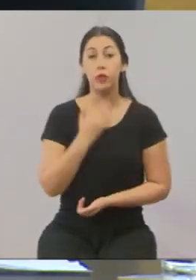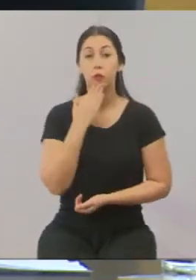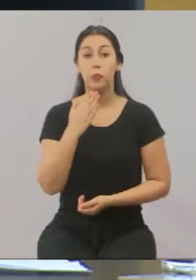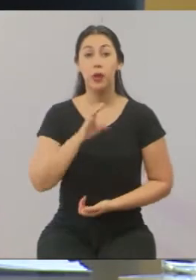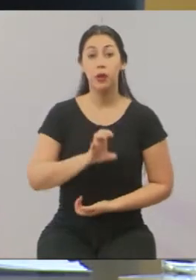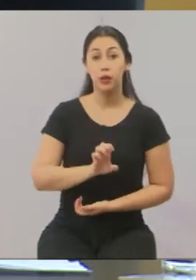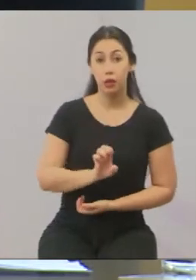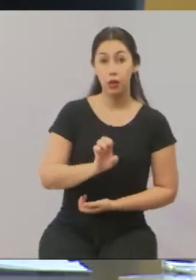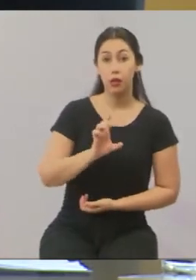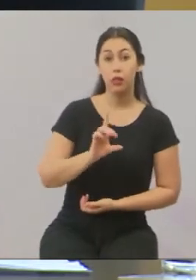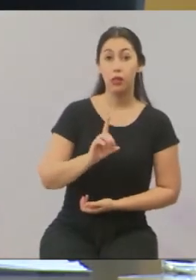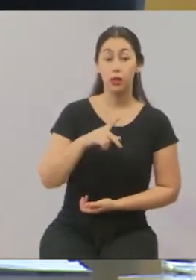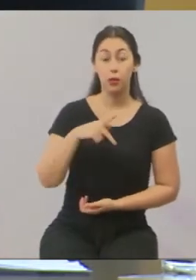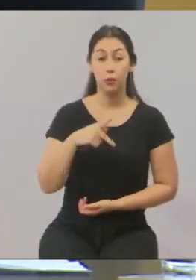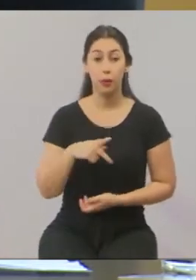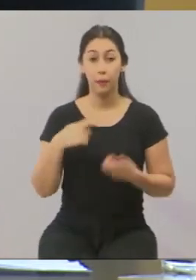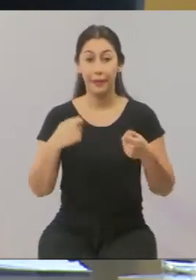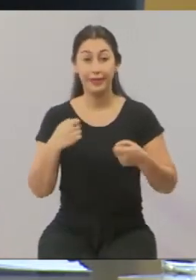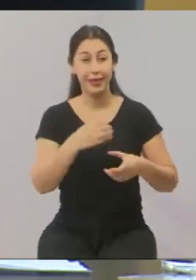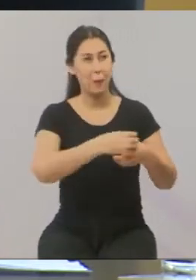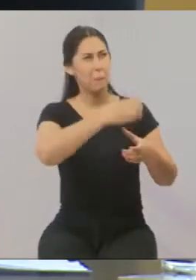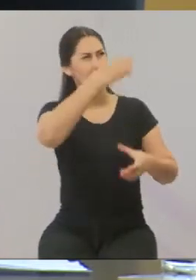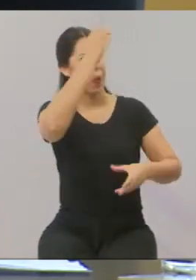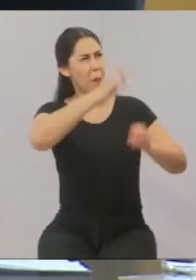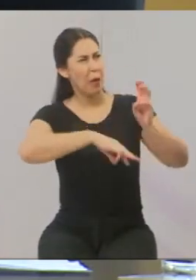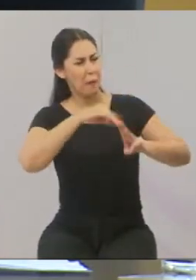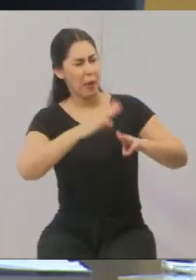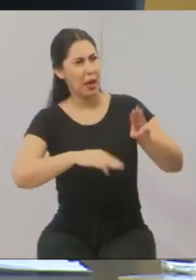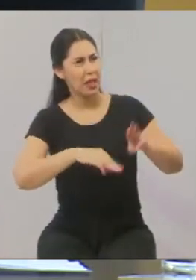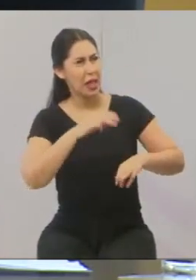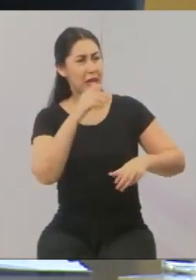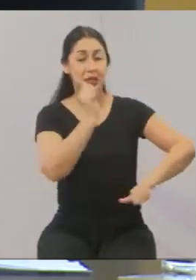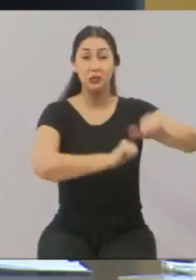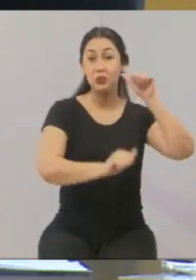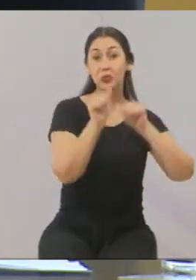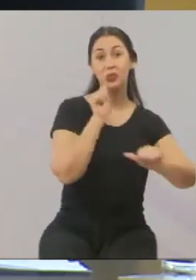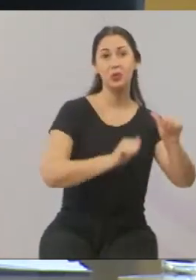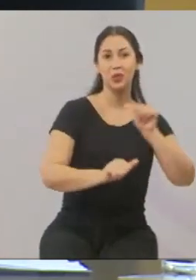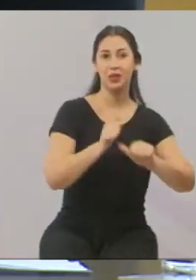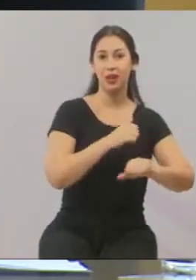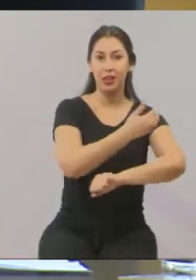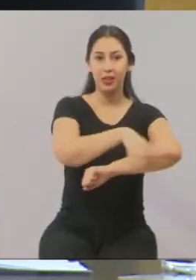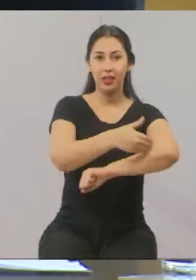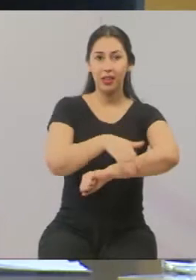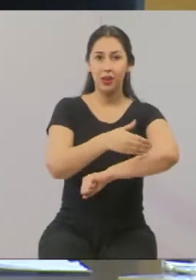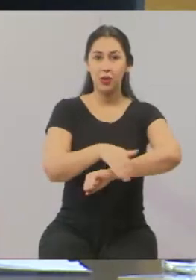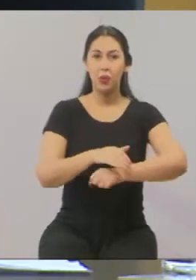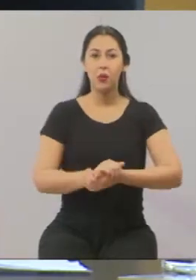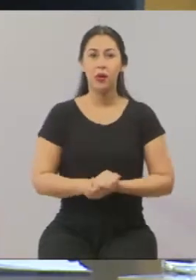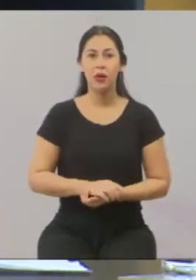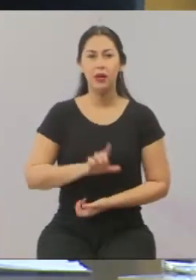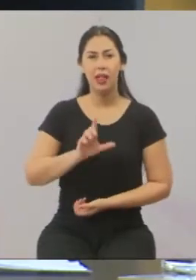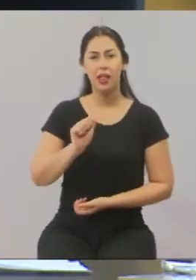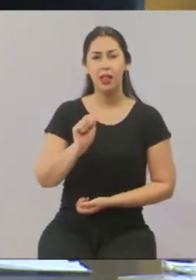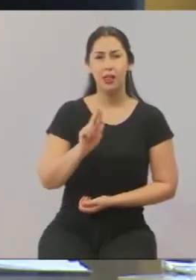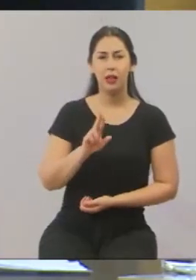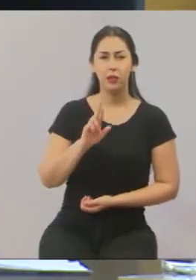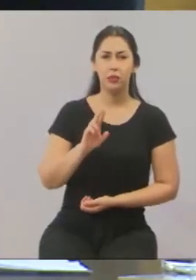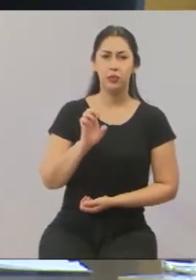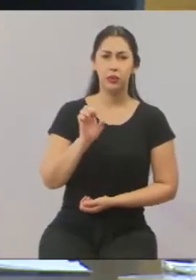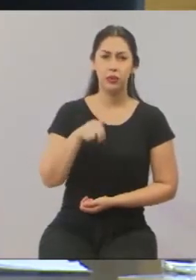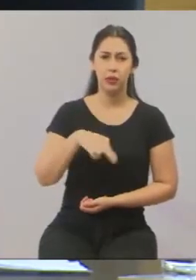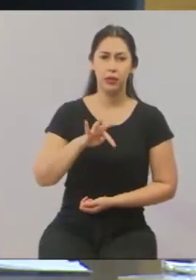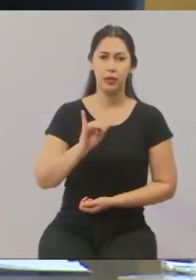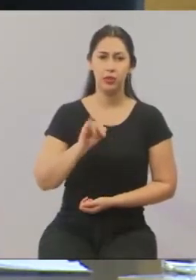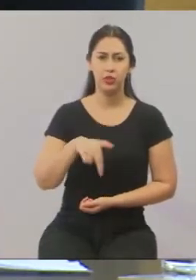da EDP, solicitando a troca de poste de madeira situado próximo ao número 20, da Rua Expedicionário Laurentino Francisco de Siqueira, no Jardim